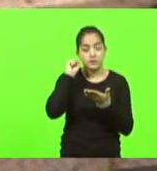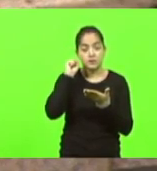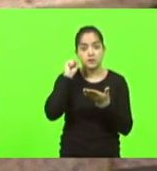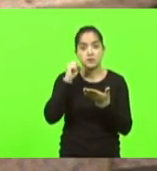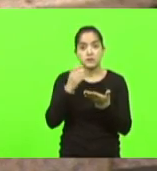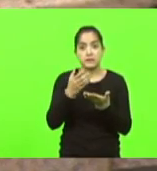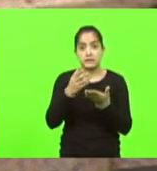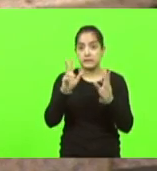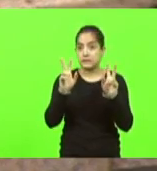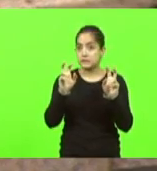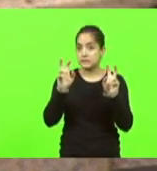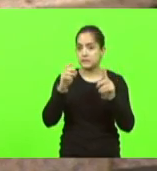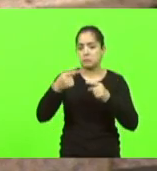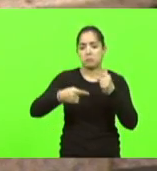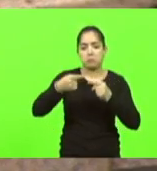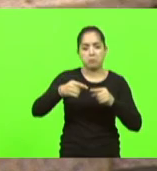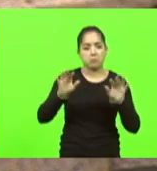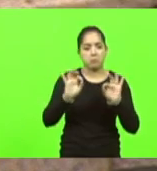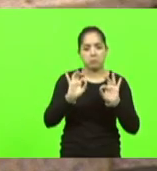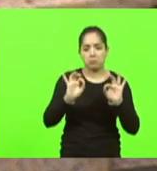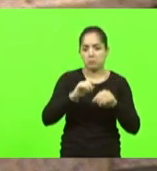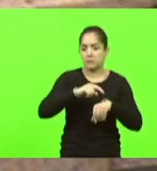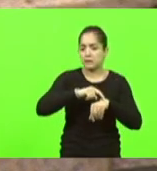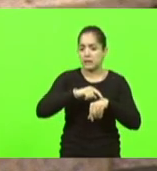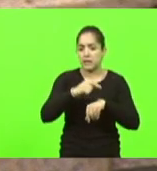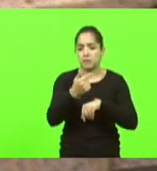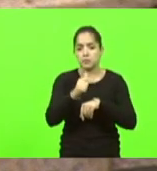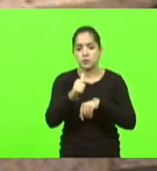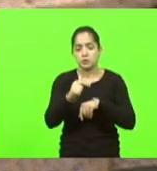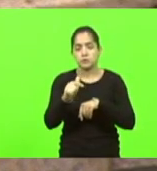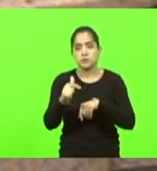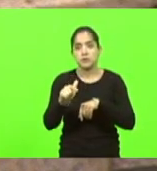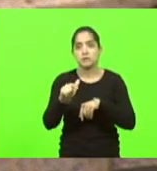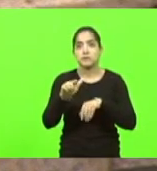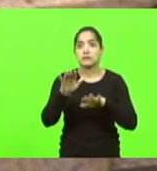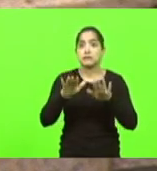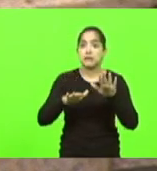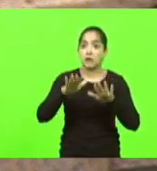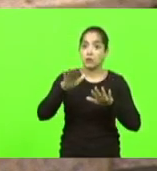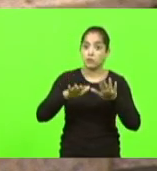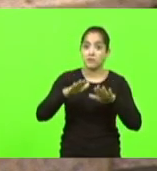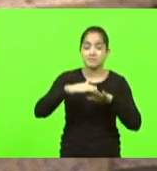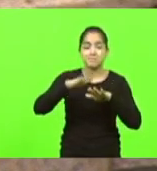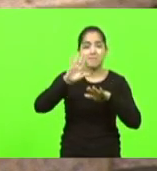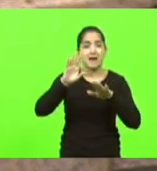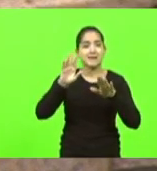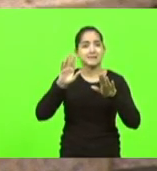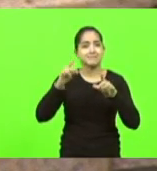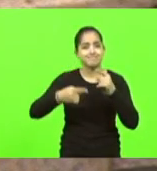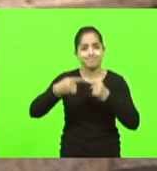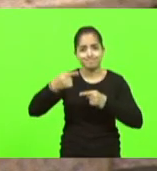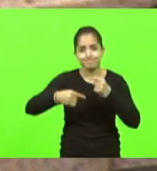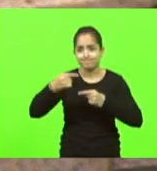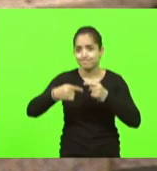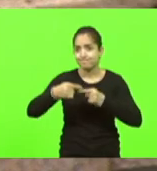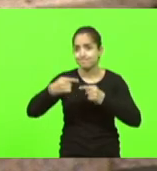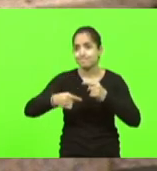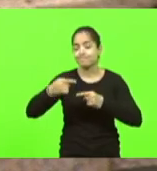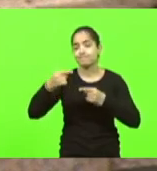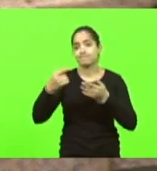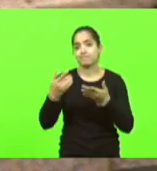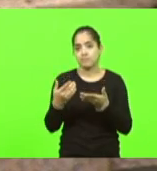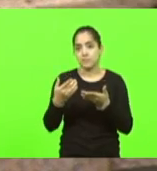esse tema foi debatido não teve tempo para de bater talvez esse seja um dos temas mais debatidos e a mais tempo no Brasil